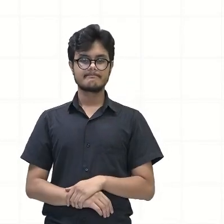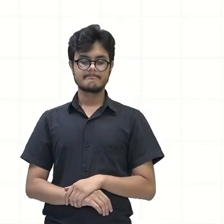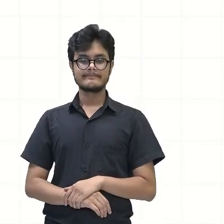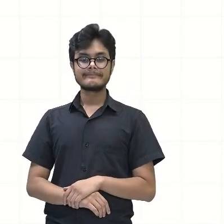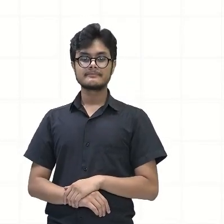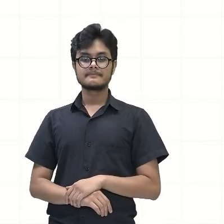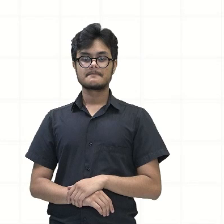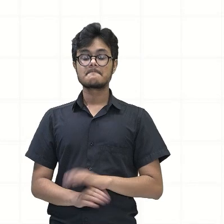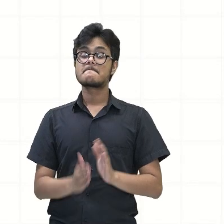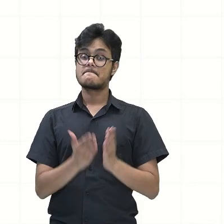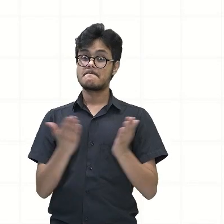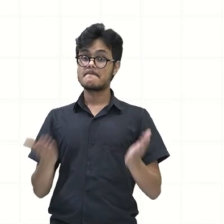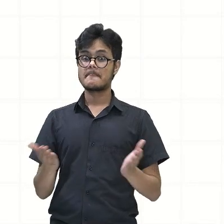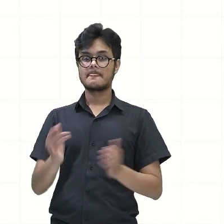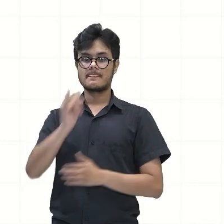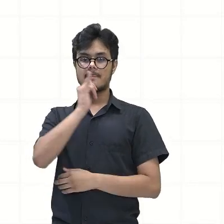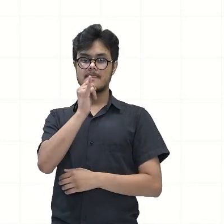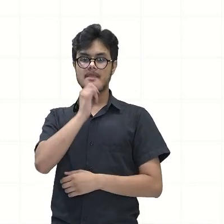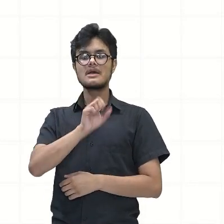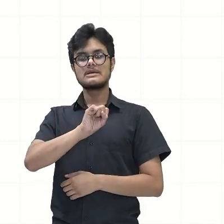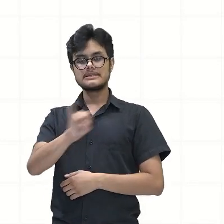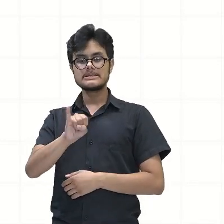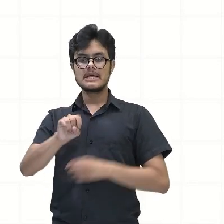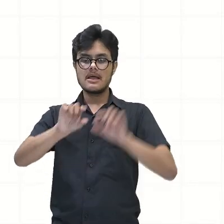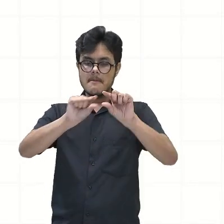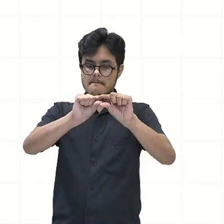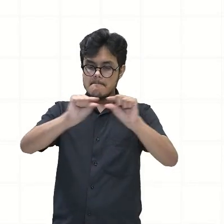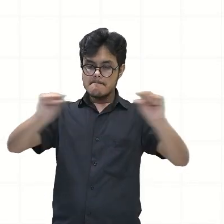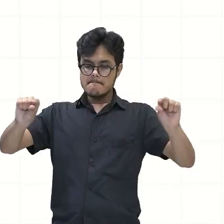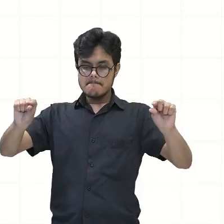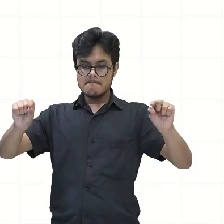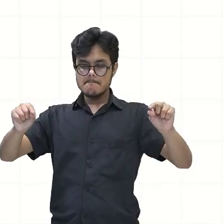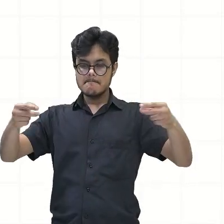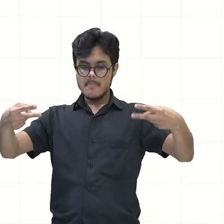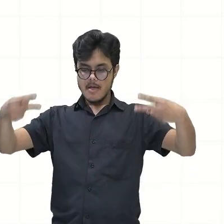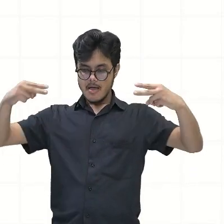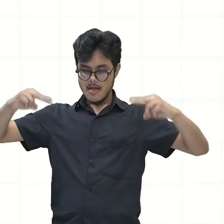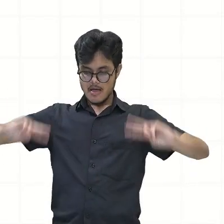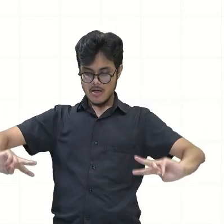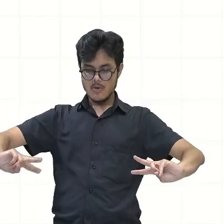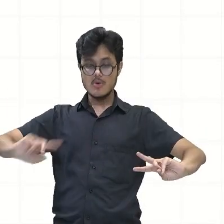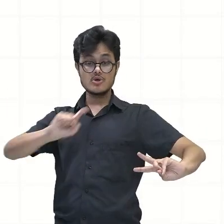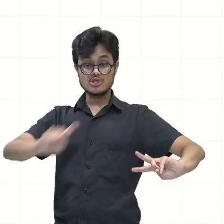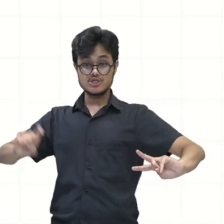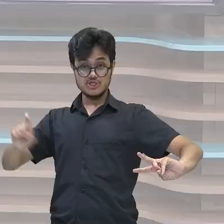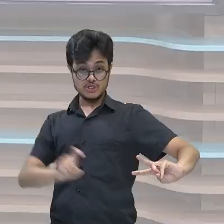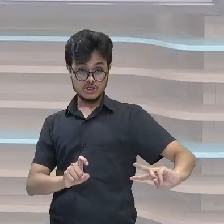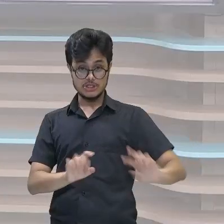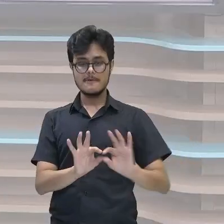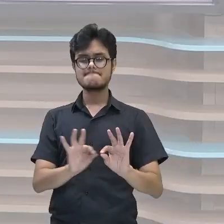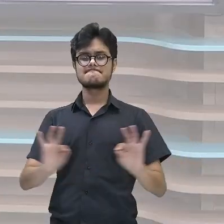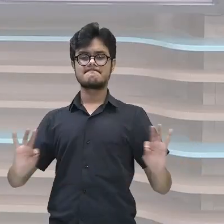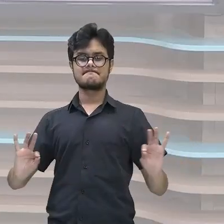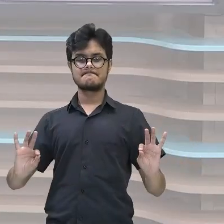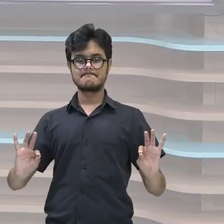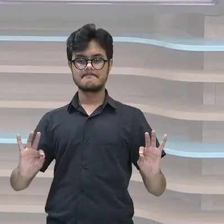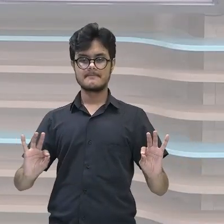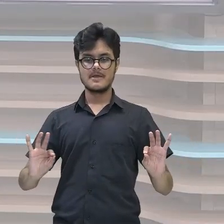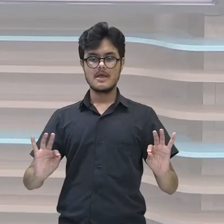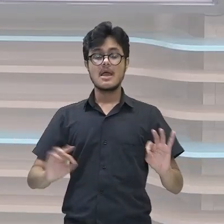o segmento de reta for paralelo ao eixo do x, né, essa